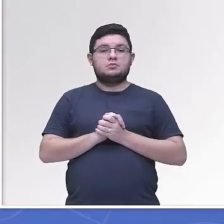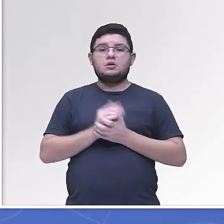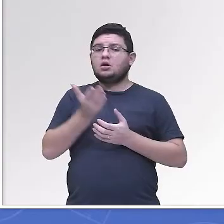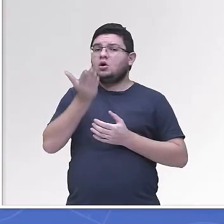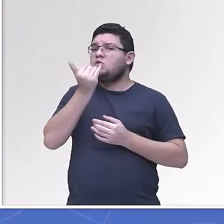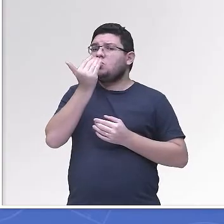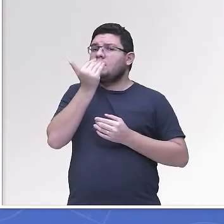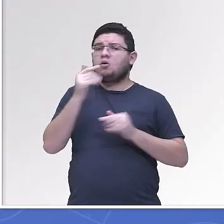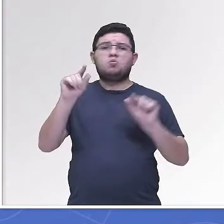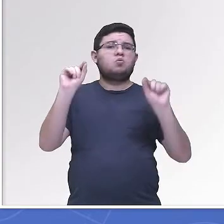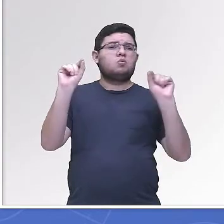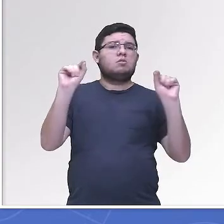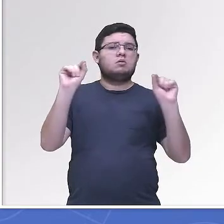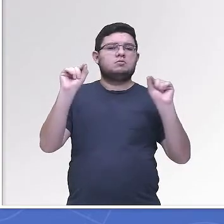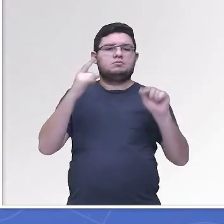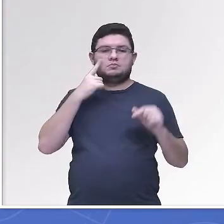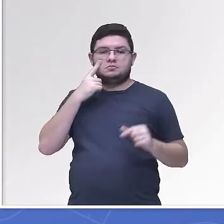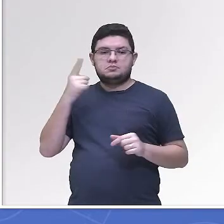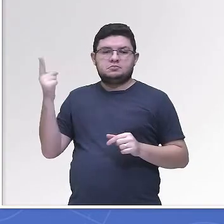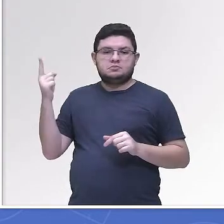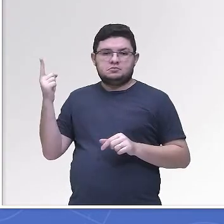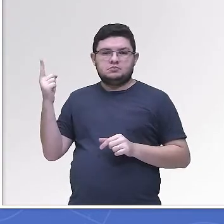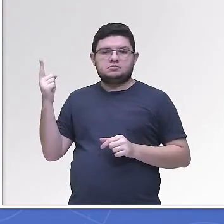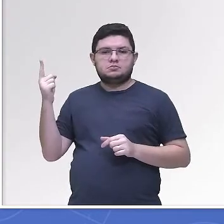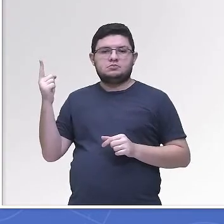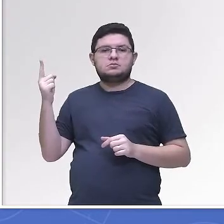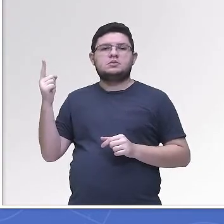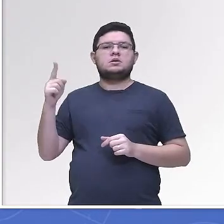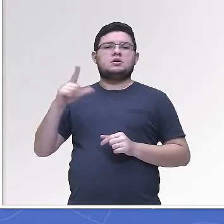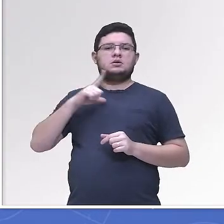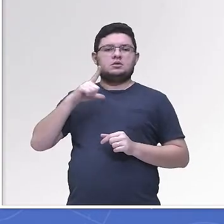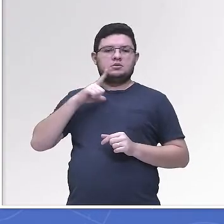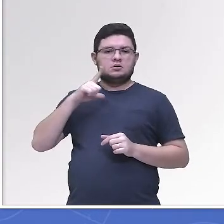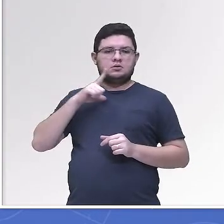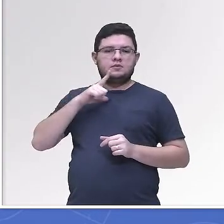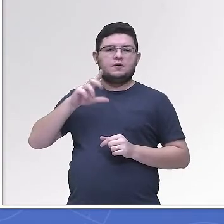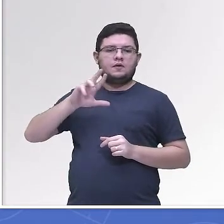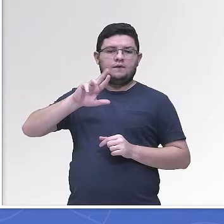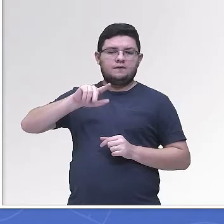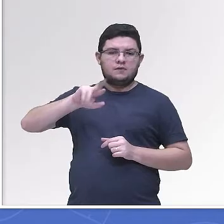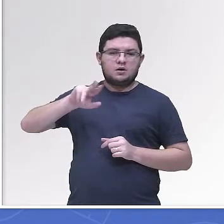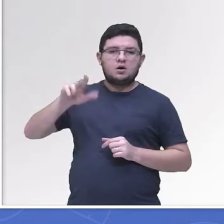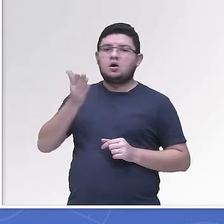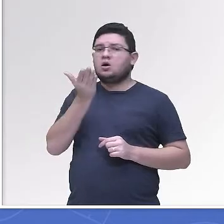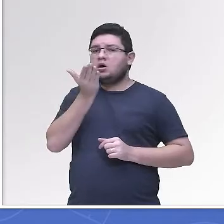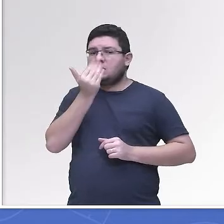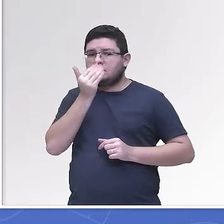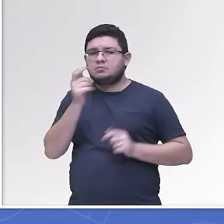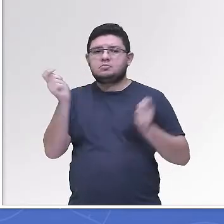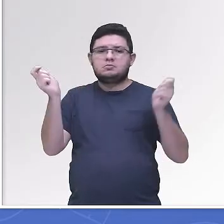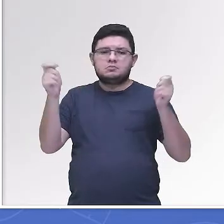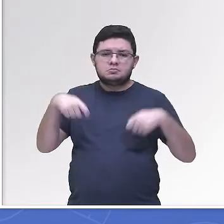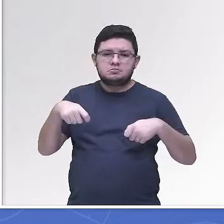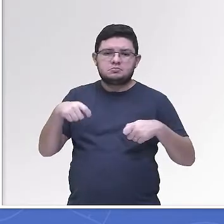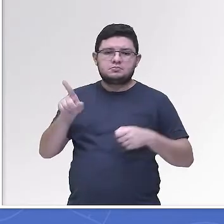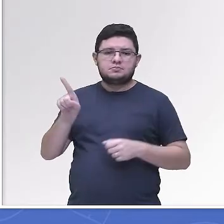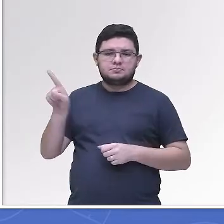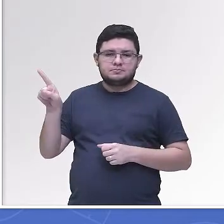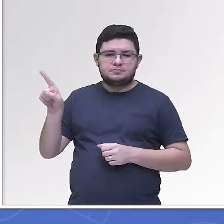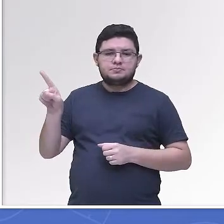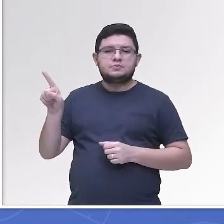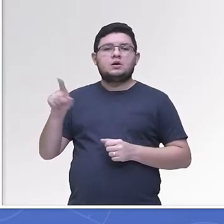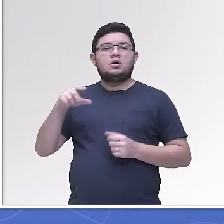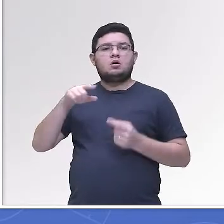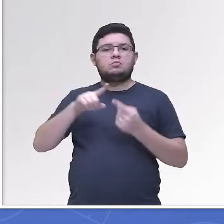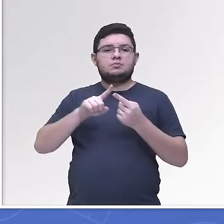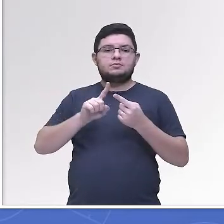nas amêndoas, que é rico em magnésio, é um alimento bom para o cérebro, nas nozes. Professor, onde